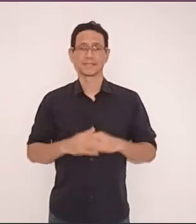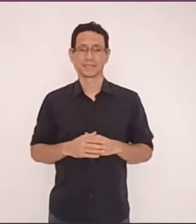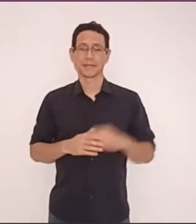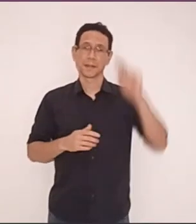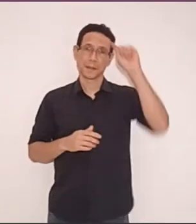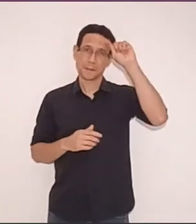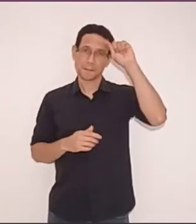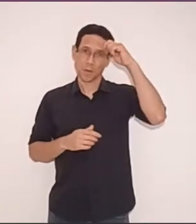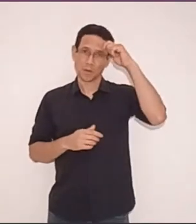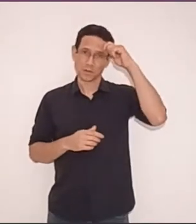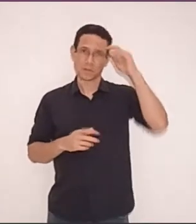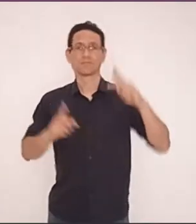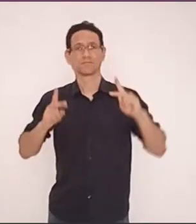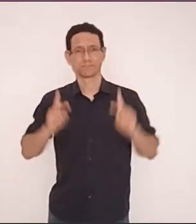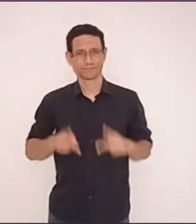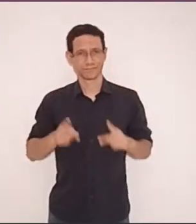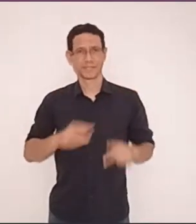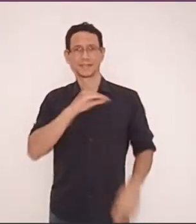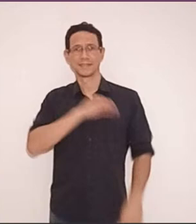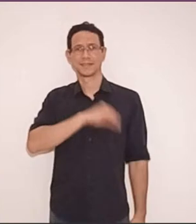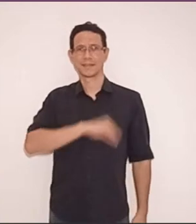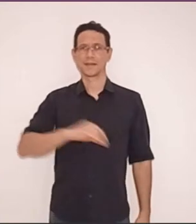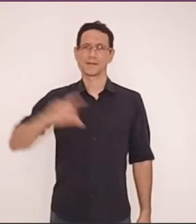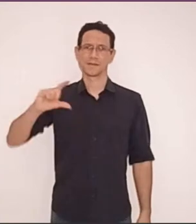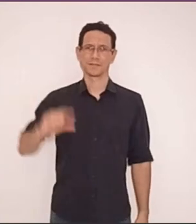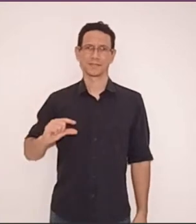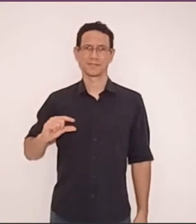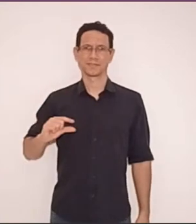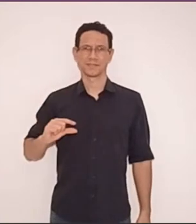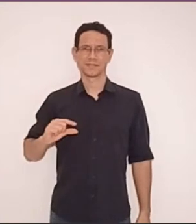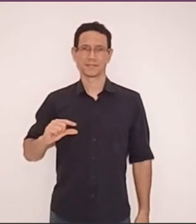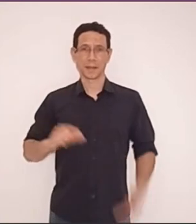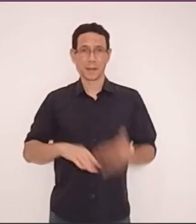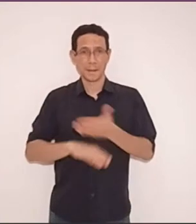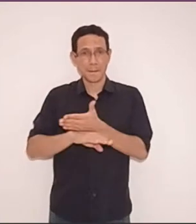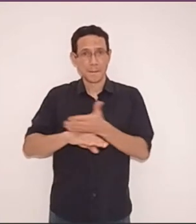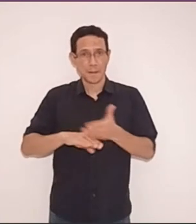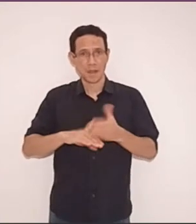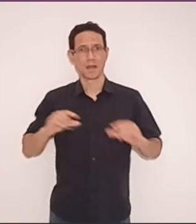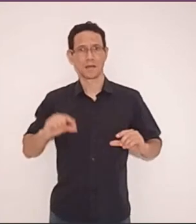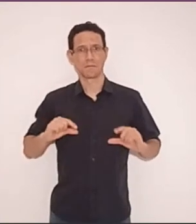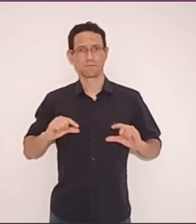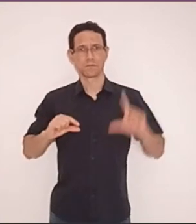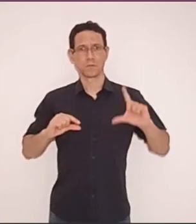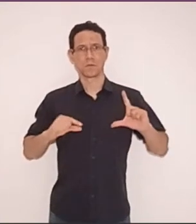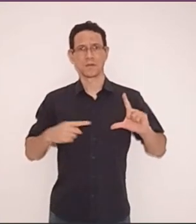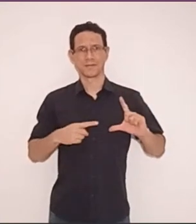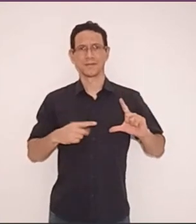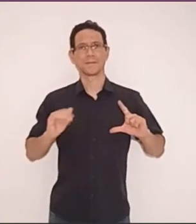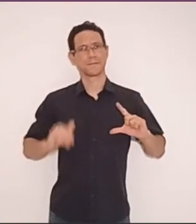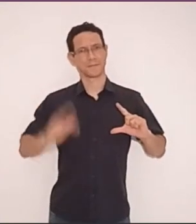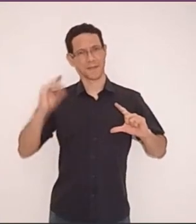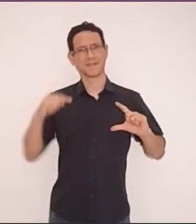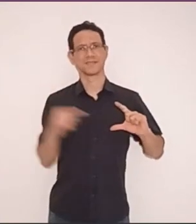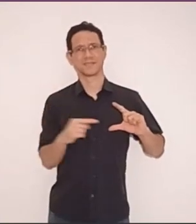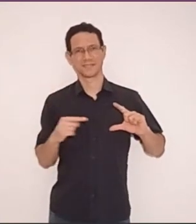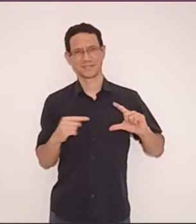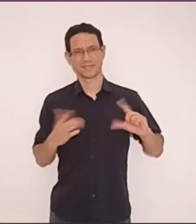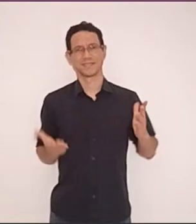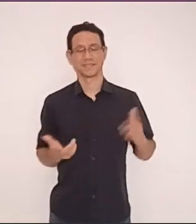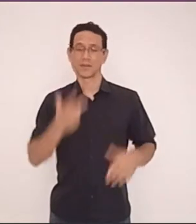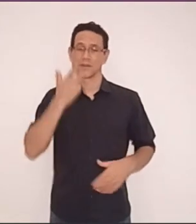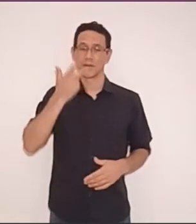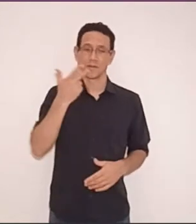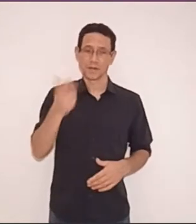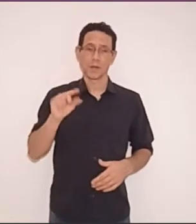pretas ainda res a menos do que as trabalhadoras domésticas Branca né e eu sempre há risco de novo